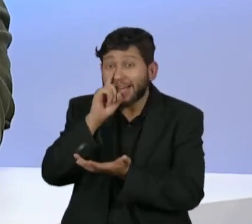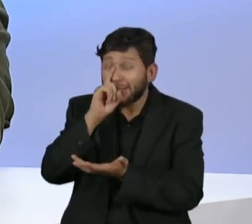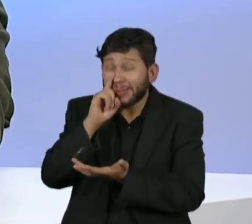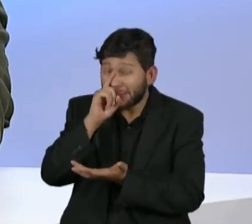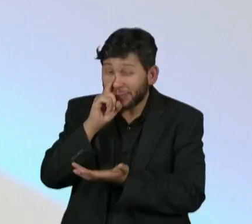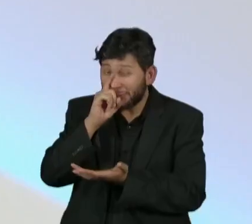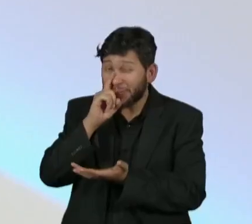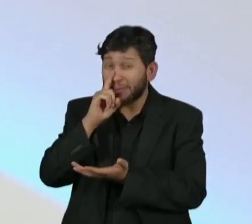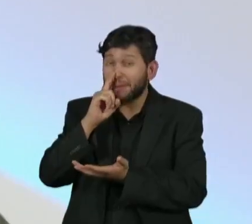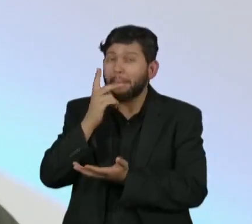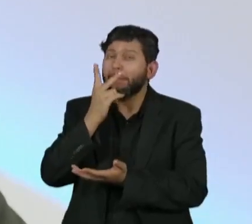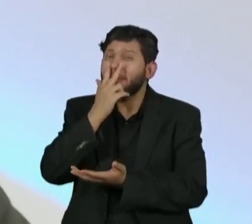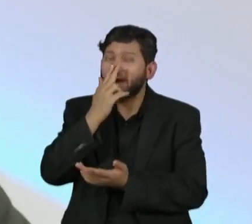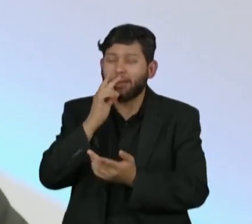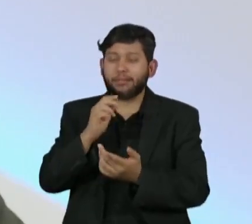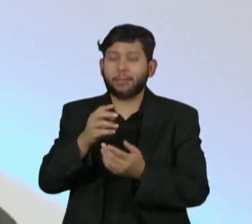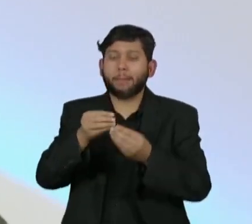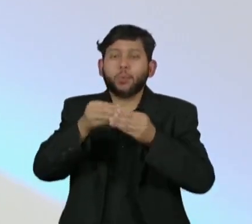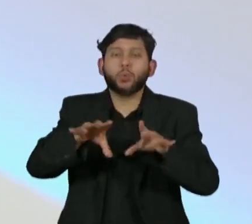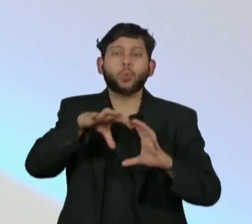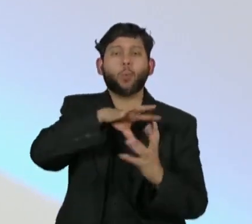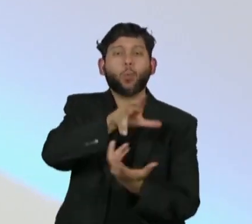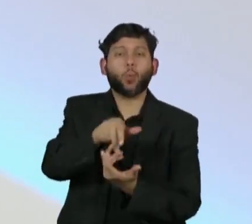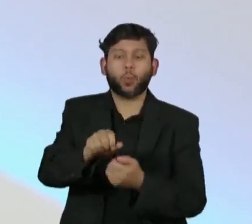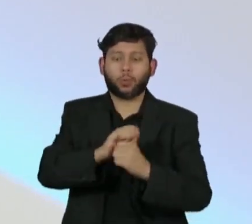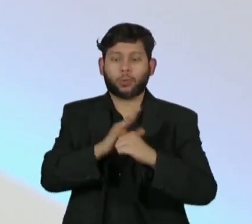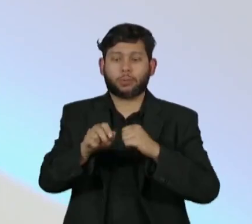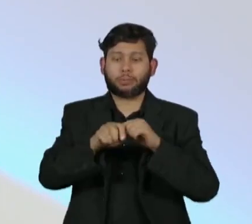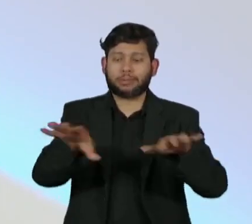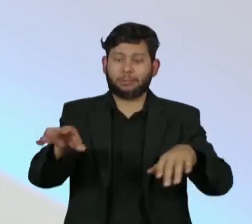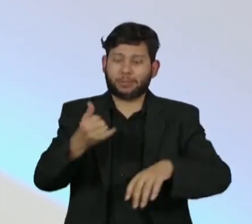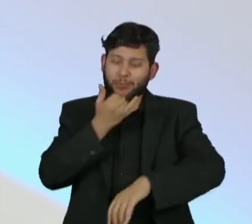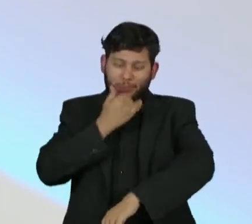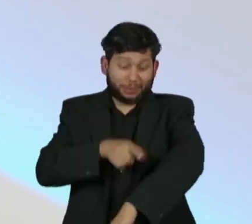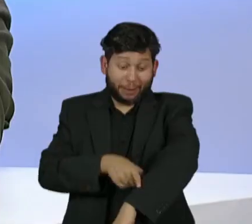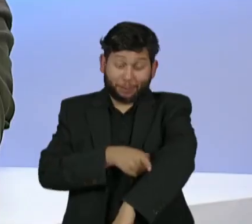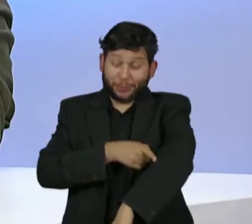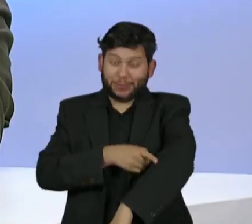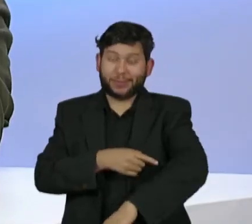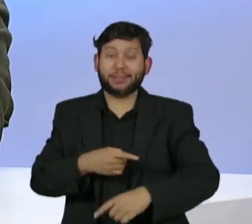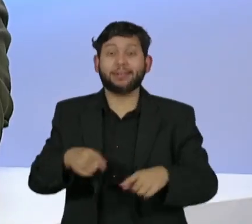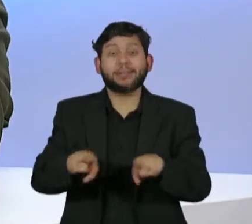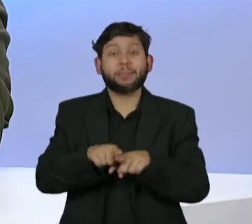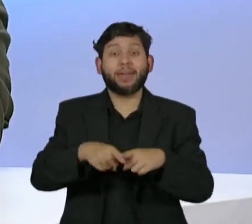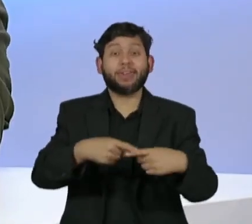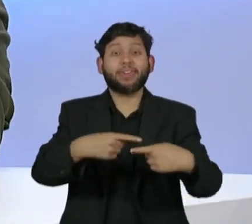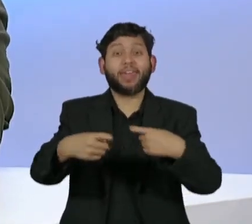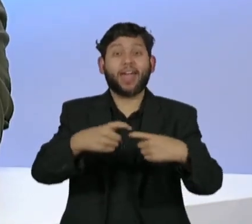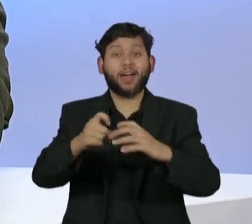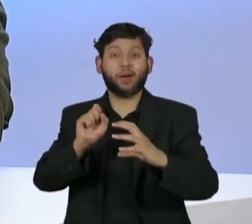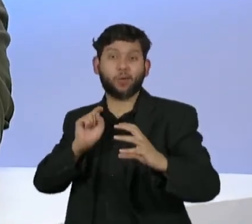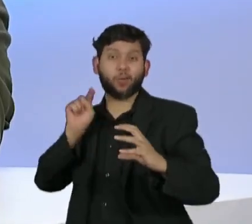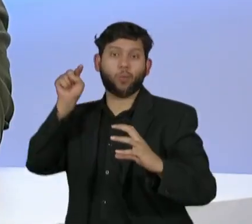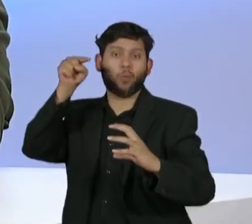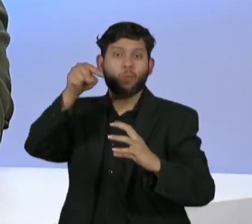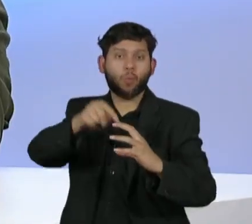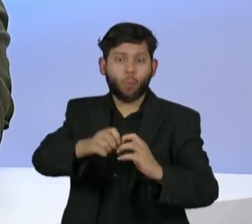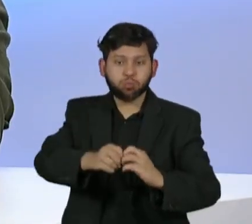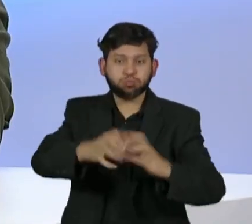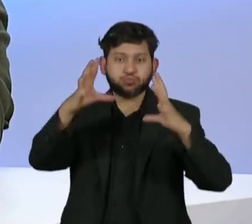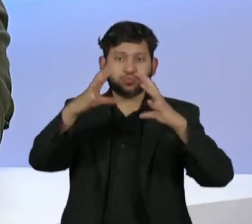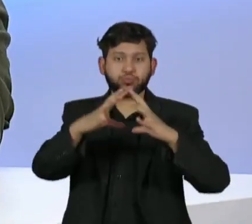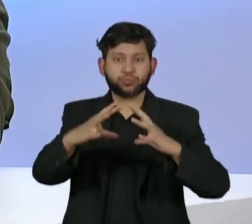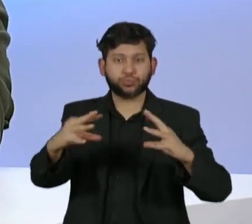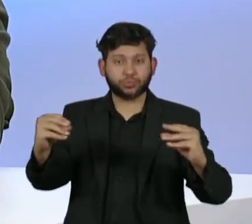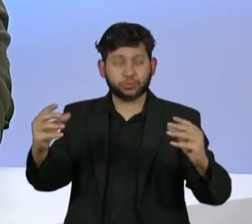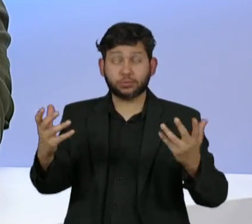tão nociva quanto pandemias aqui e guerra nuclear também né então eu queria entender a